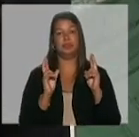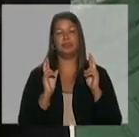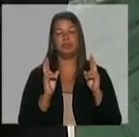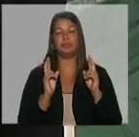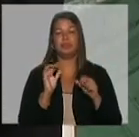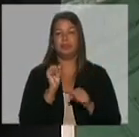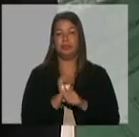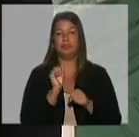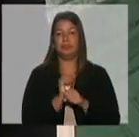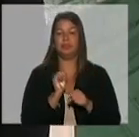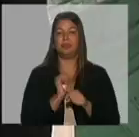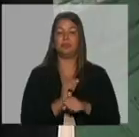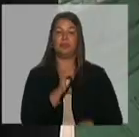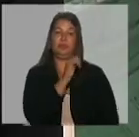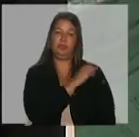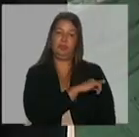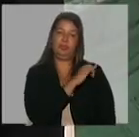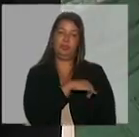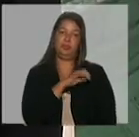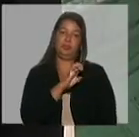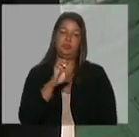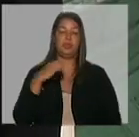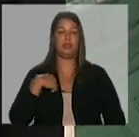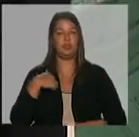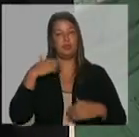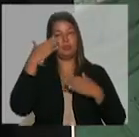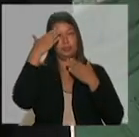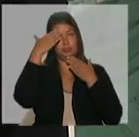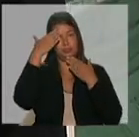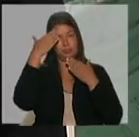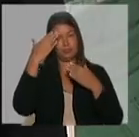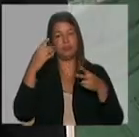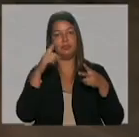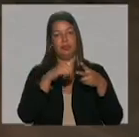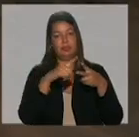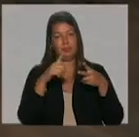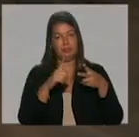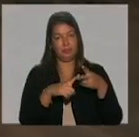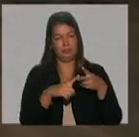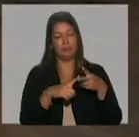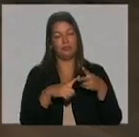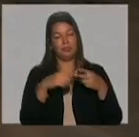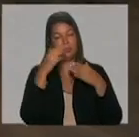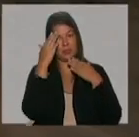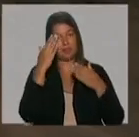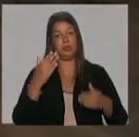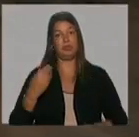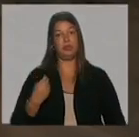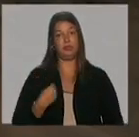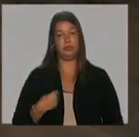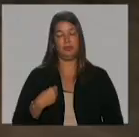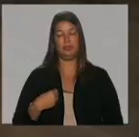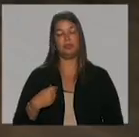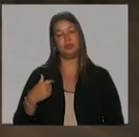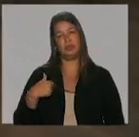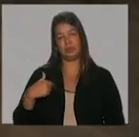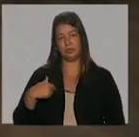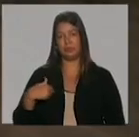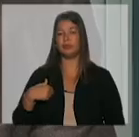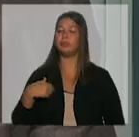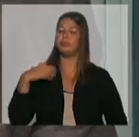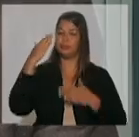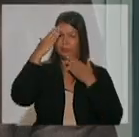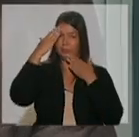as perspectivas, boas perspectivas para o nosso Estado. E eu agradeço muito a presença dos dois aqui. Obrigada pela participação. Eu